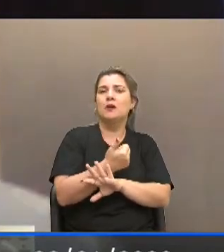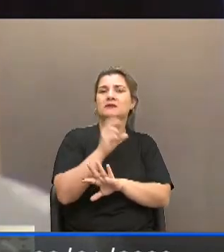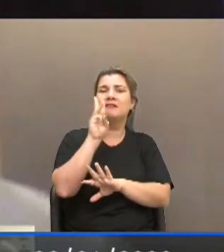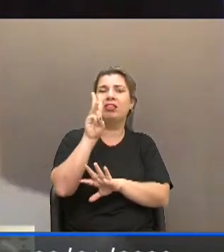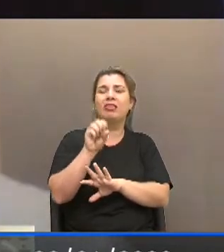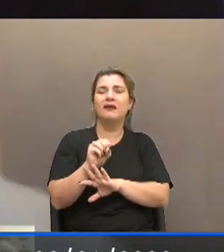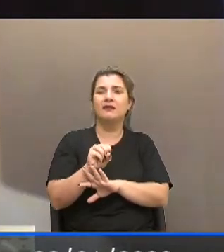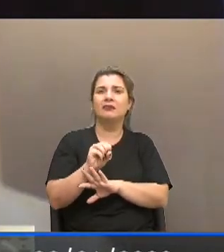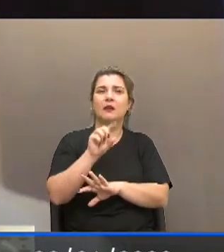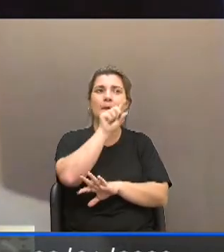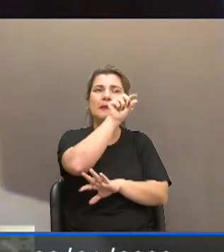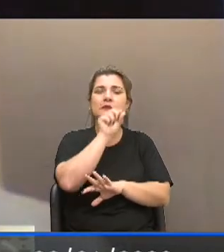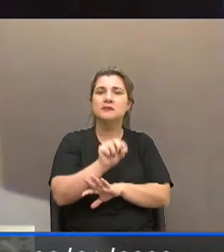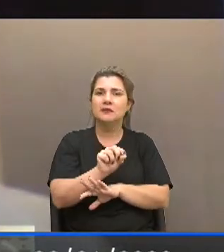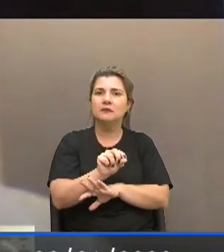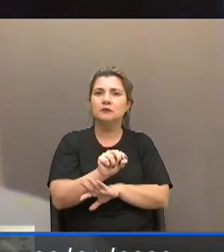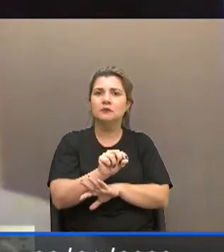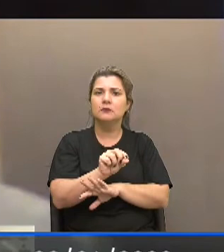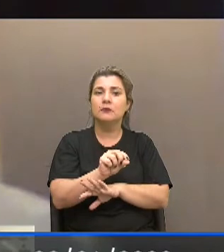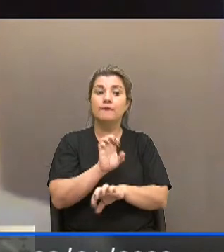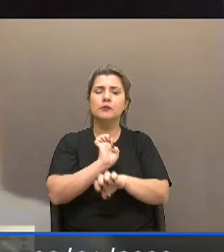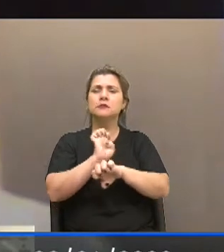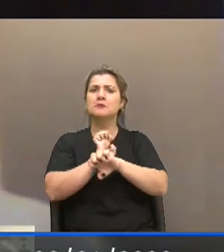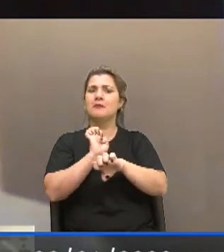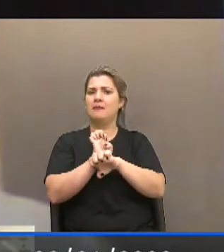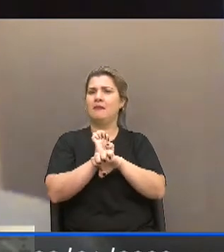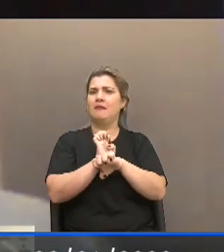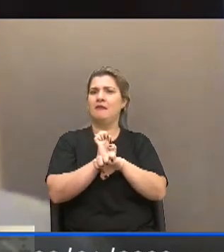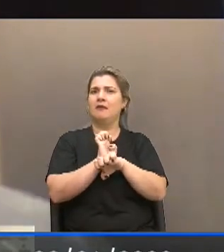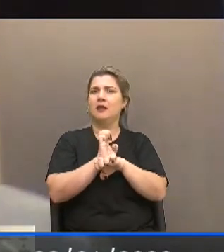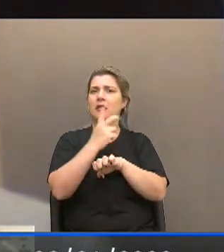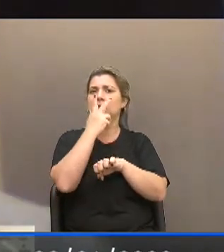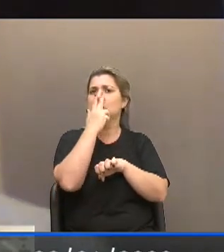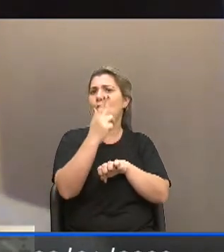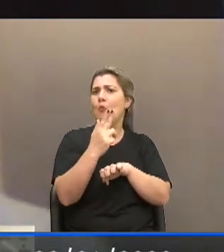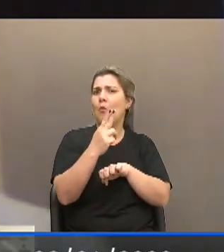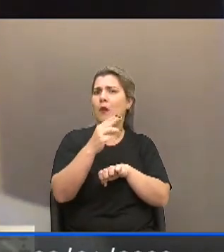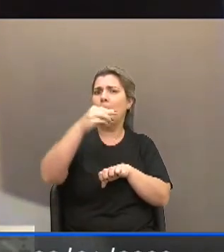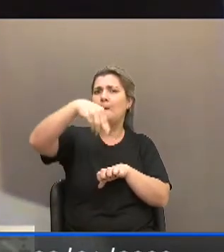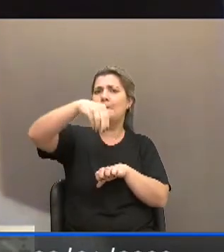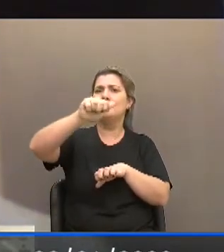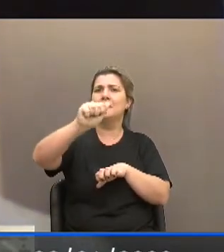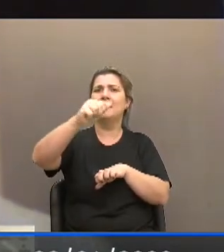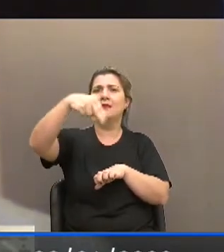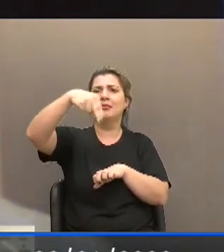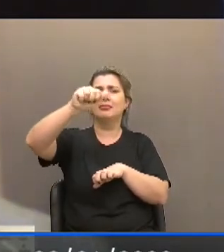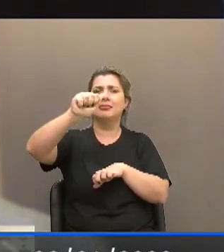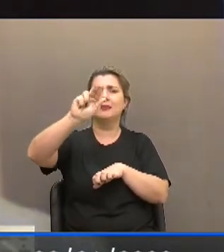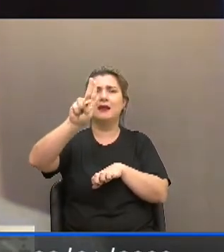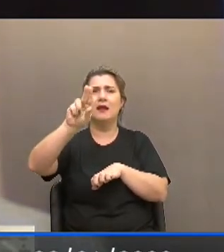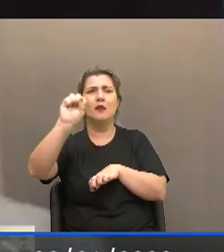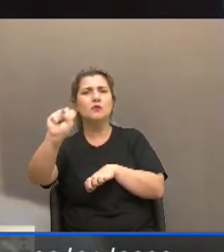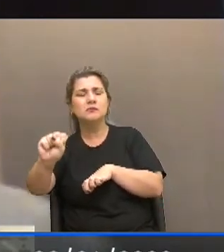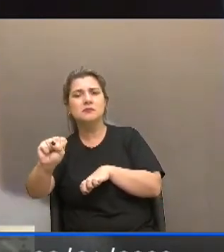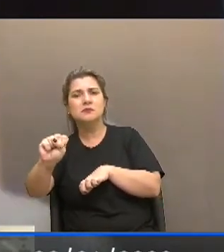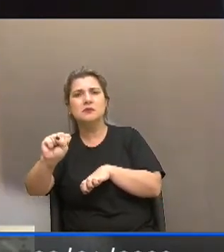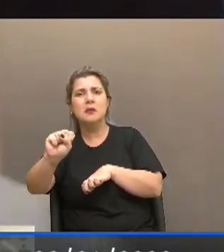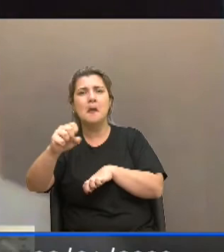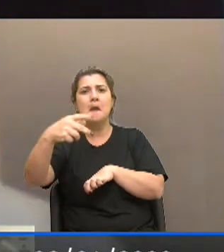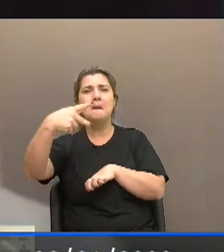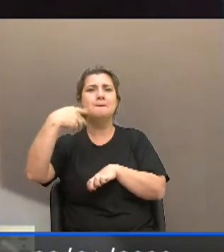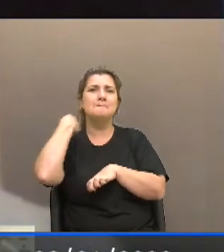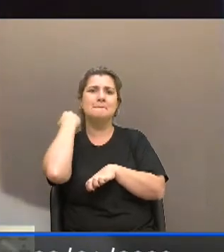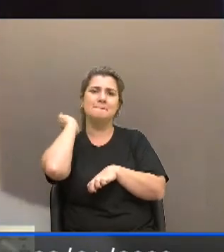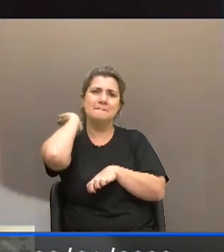está acontecendo em Manaus, o que está acontecendo no Pará, no Ceará, em Pernambuco, em